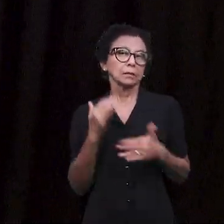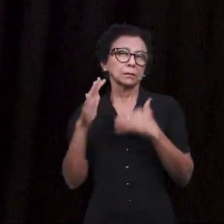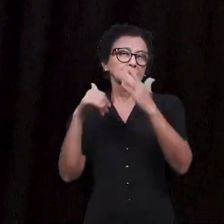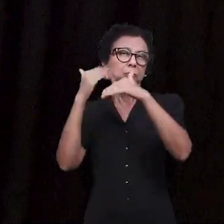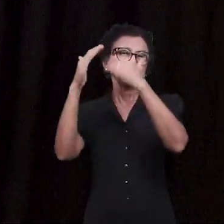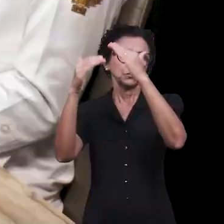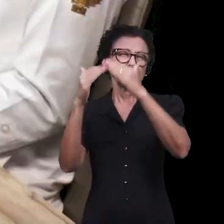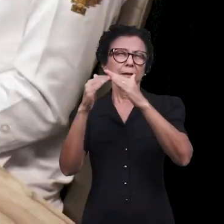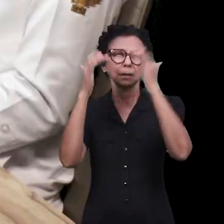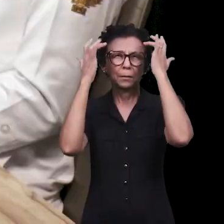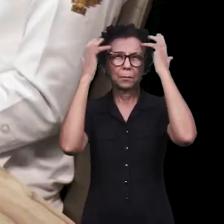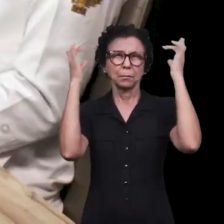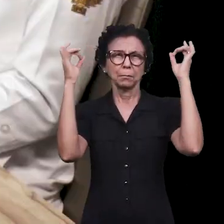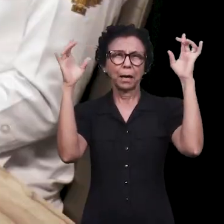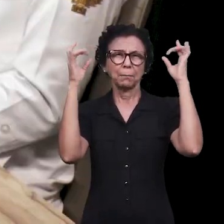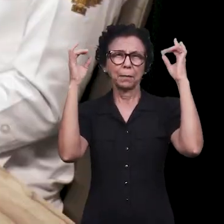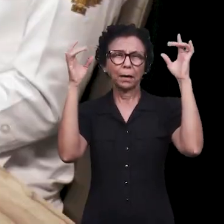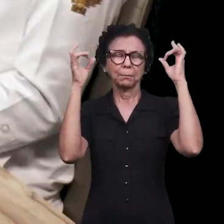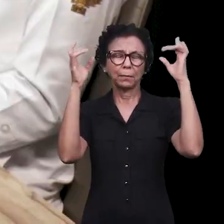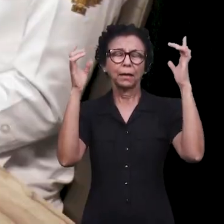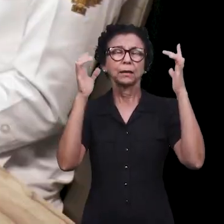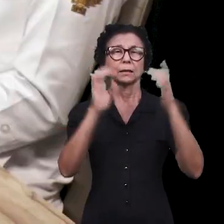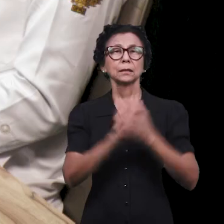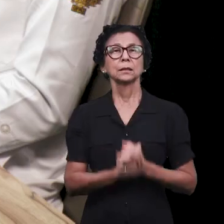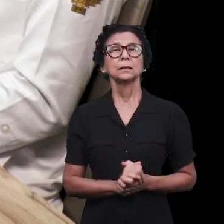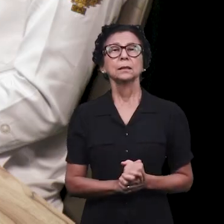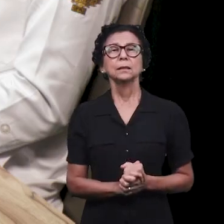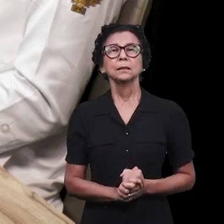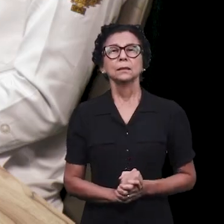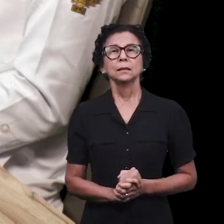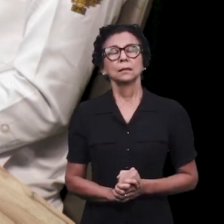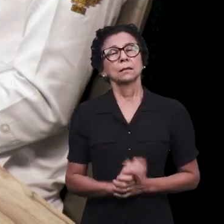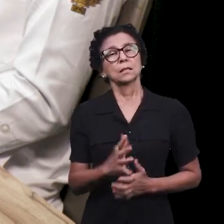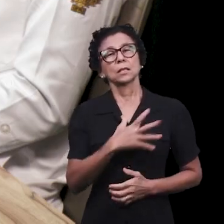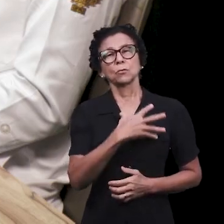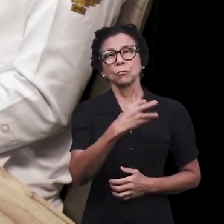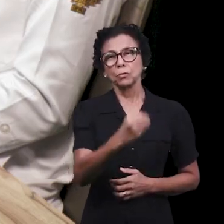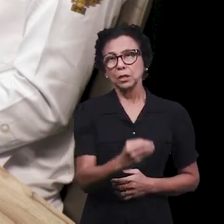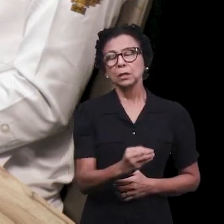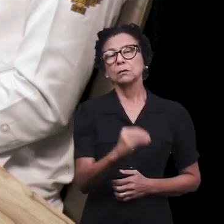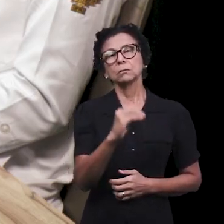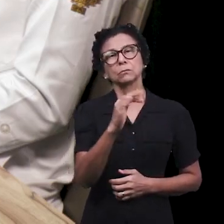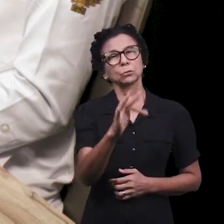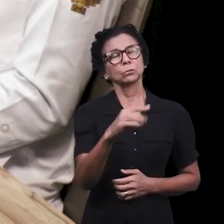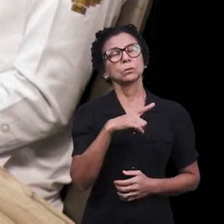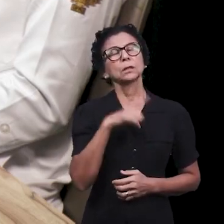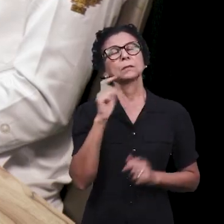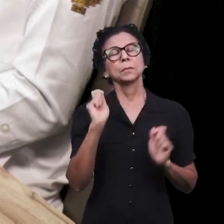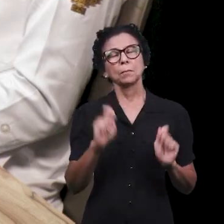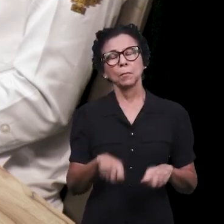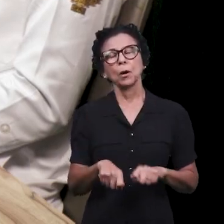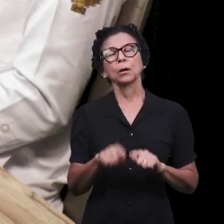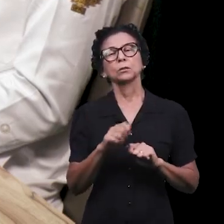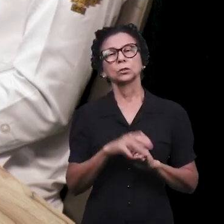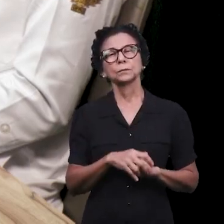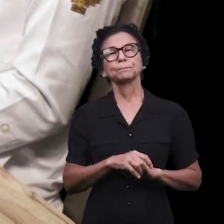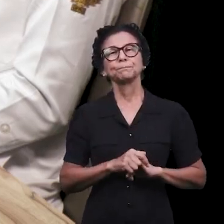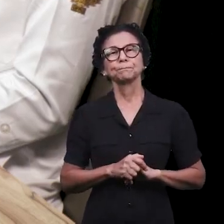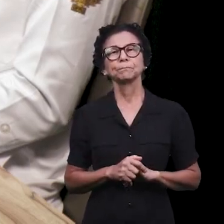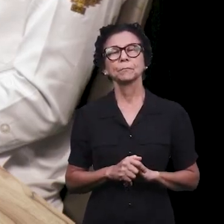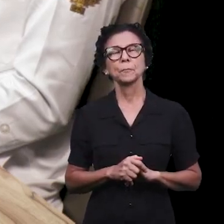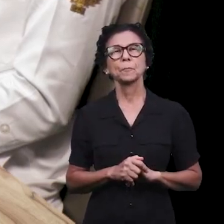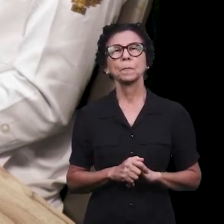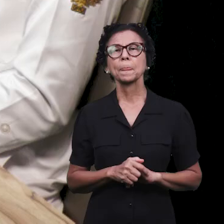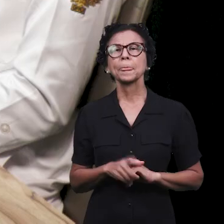enxaqueca. Muito interessante, hein? E você já estava falando só para complementar, quais seriam os